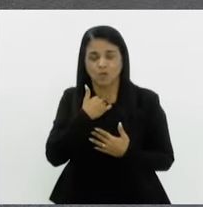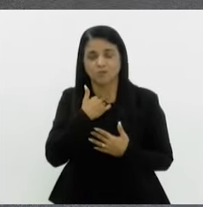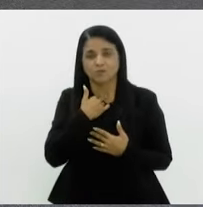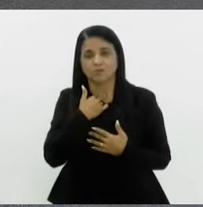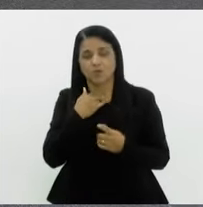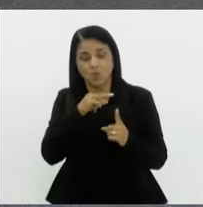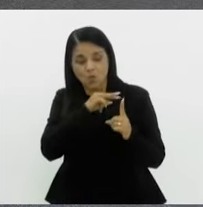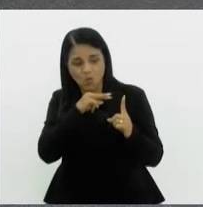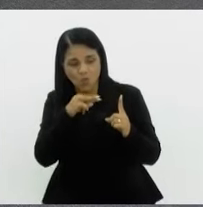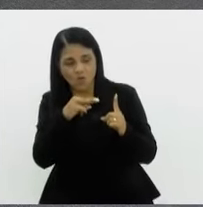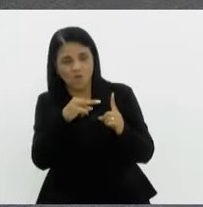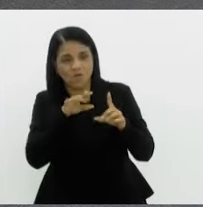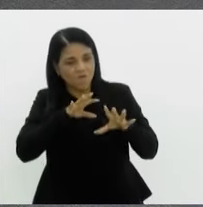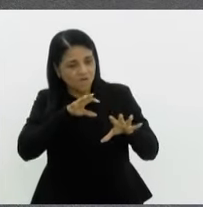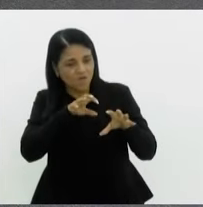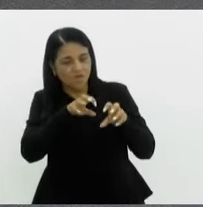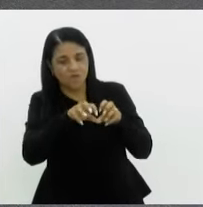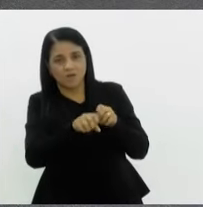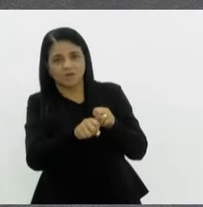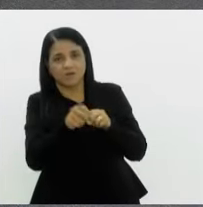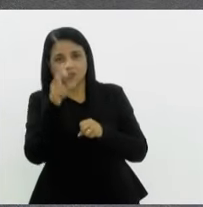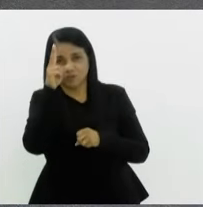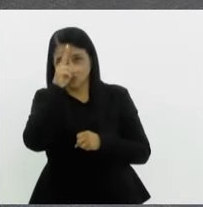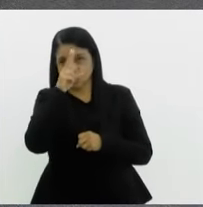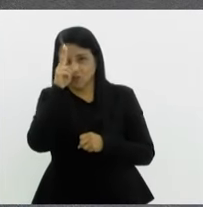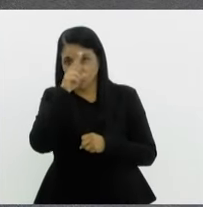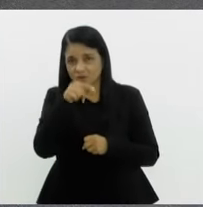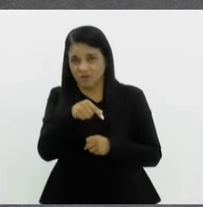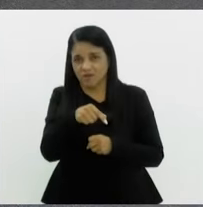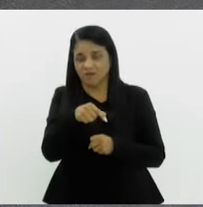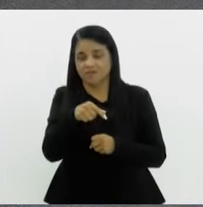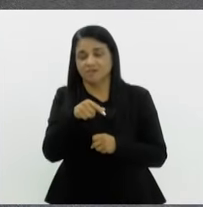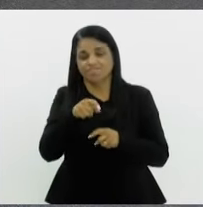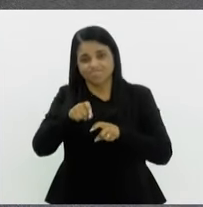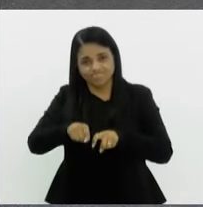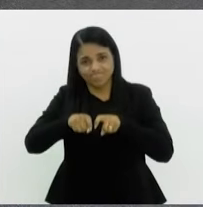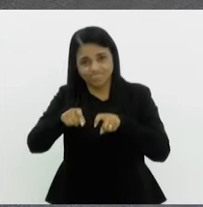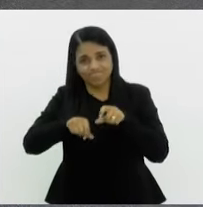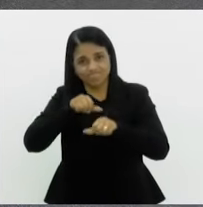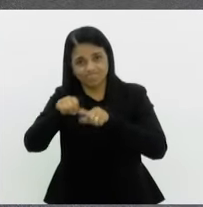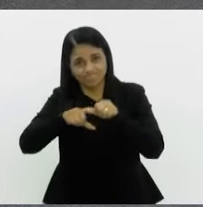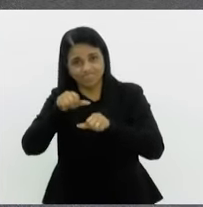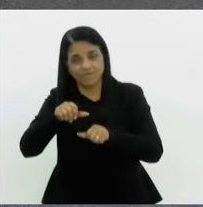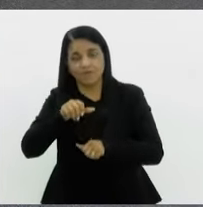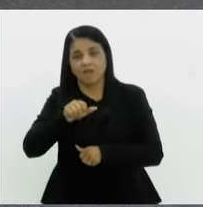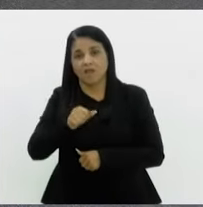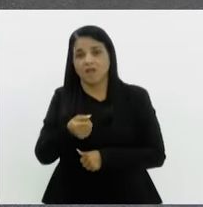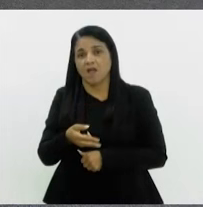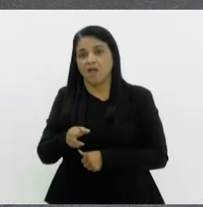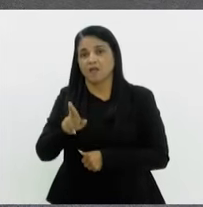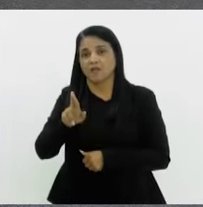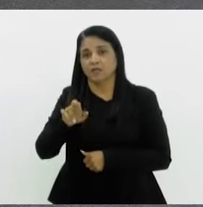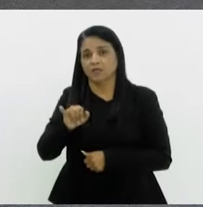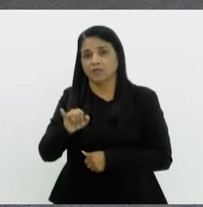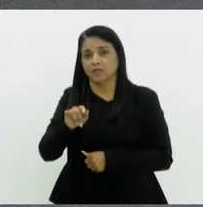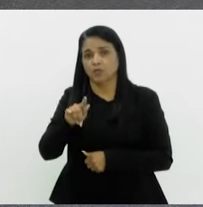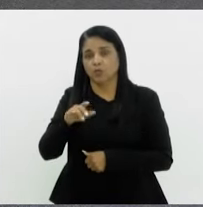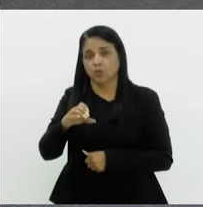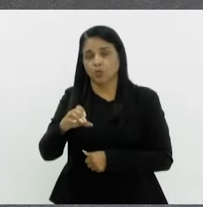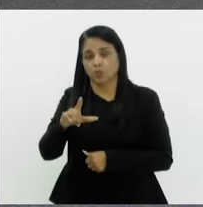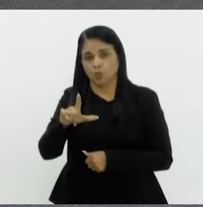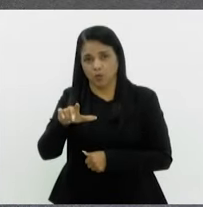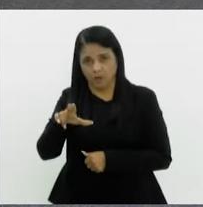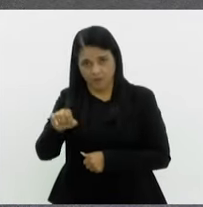formação histórica, é, da questão agrária, da questão agrícola no nosso país, para a gente mudar